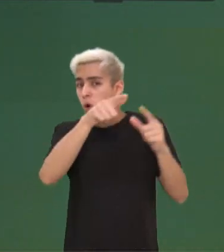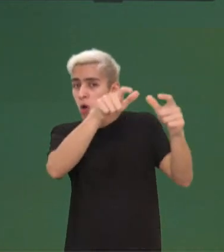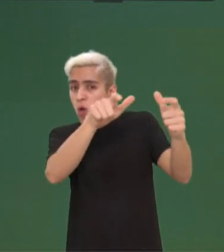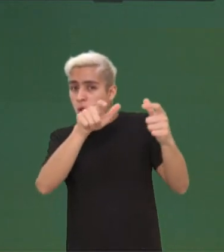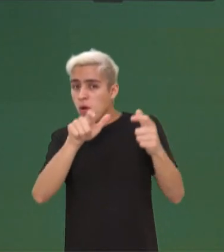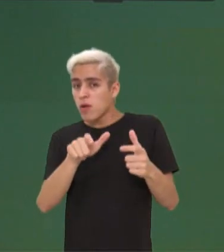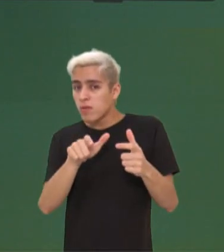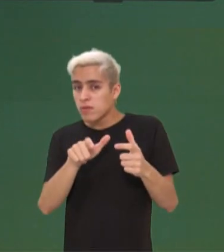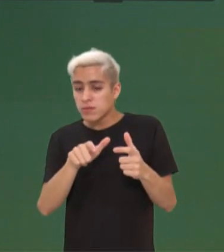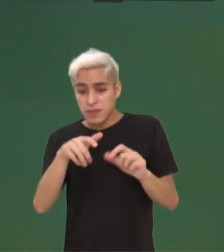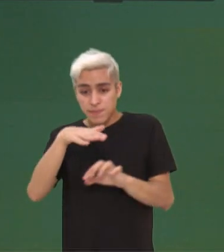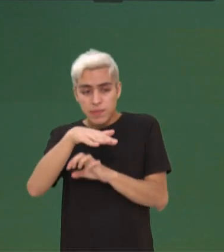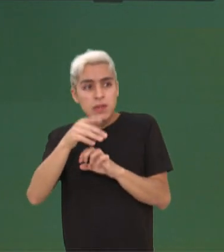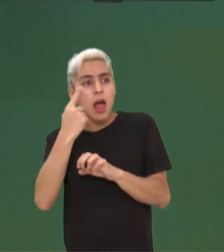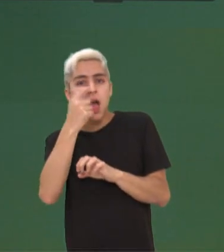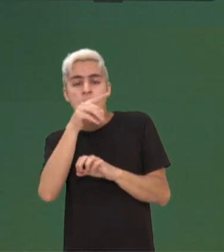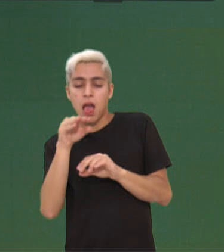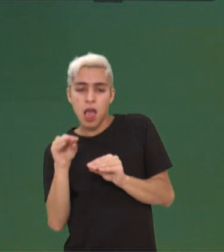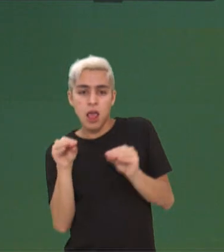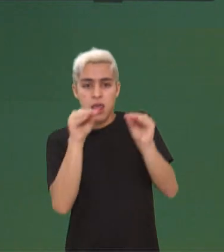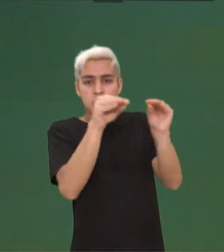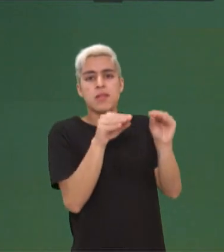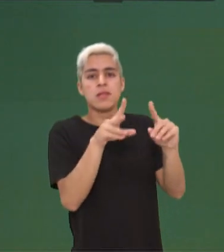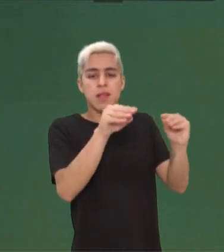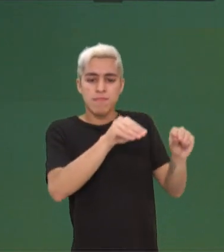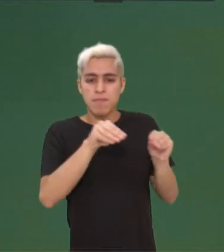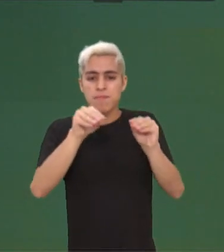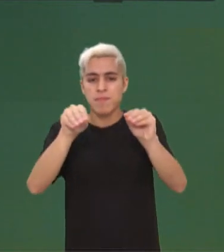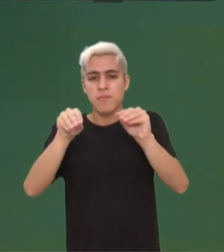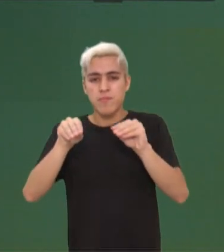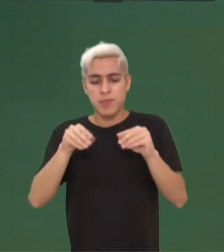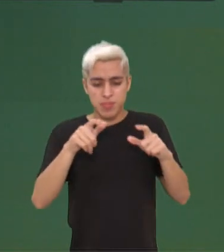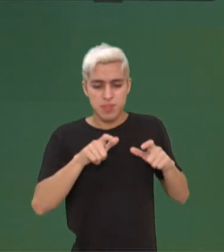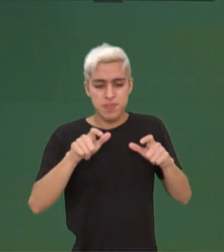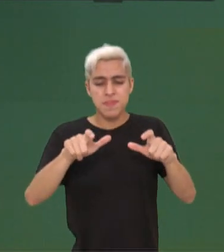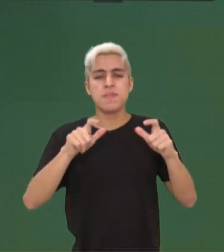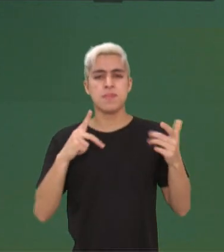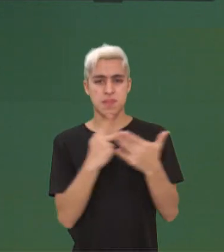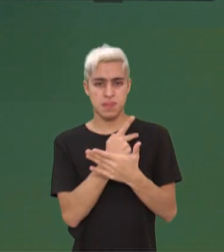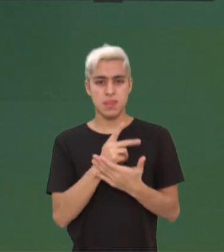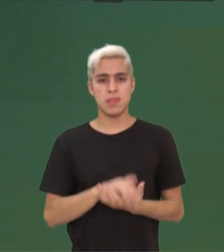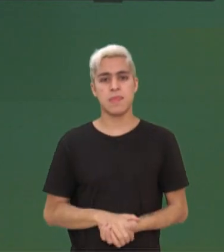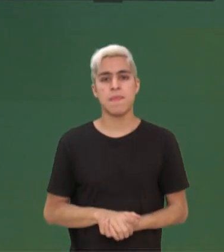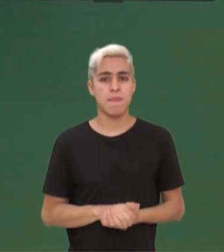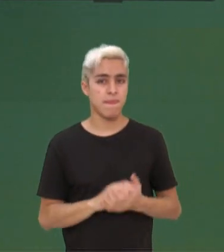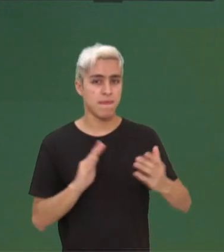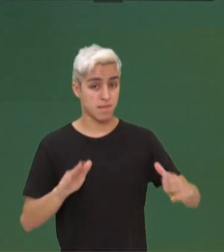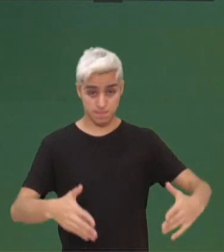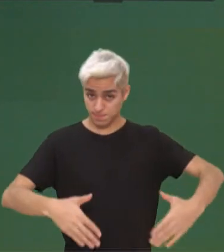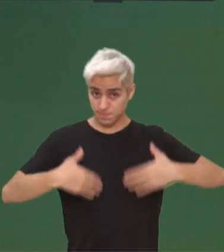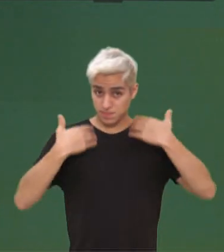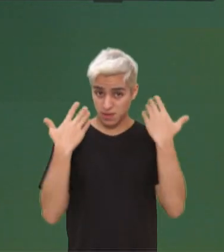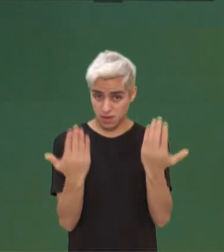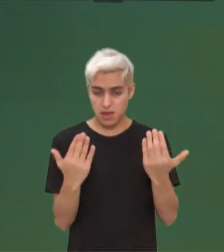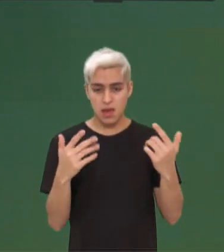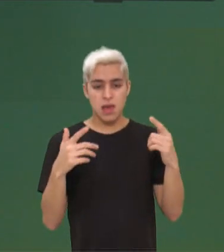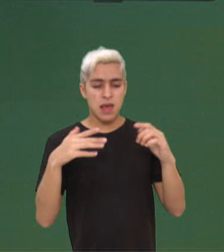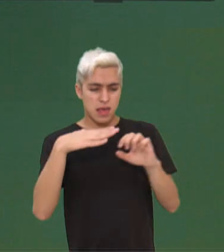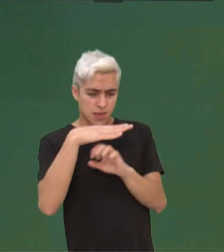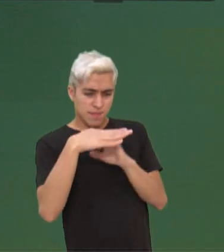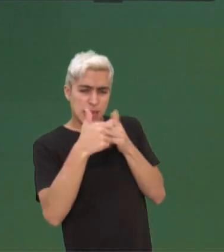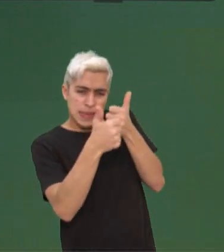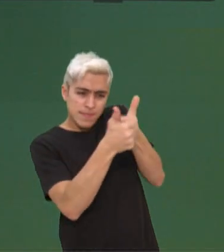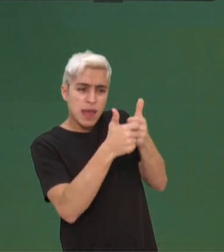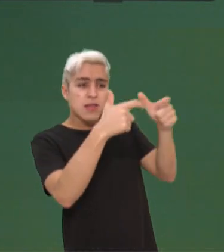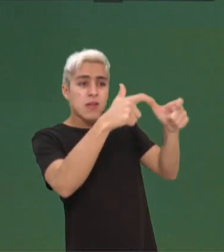vão atrair a indústria. E aí as modificações no espaço geográfico vão acontecendo. Então, indústrias localizadas